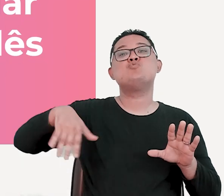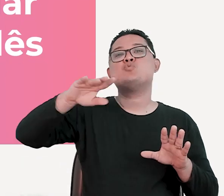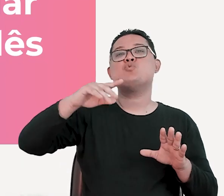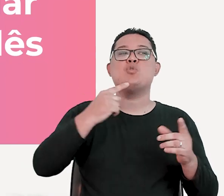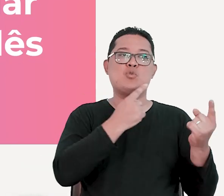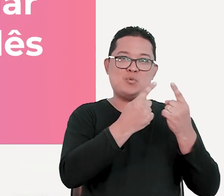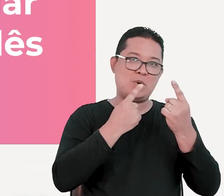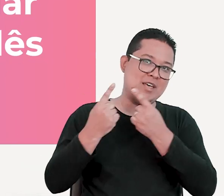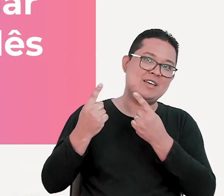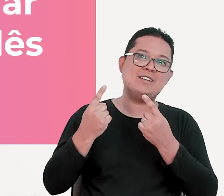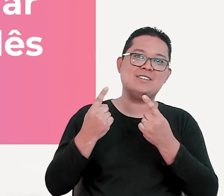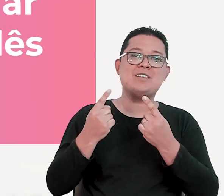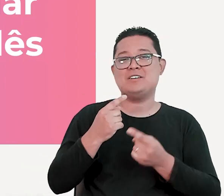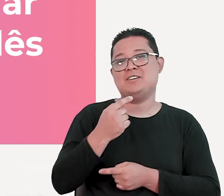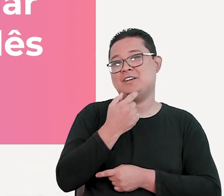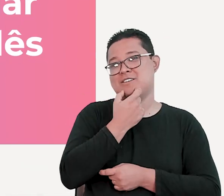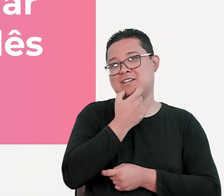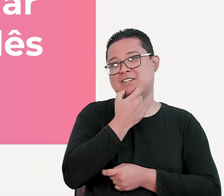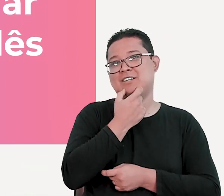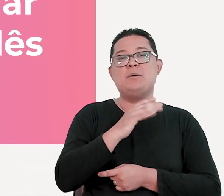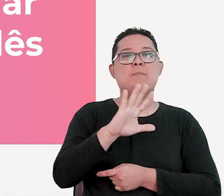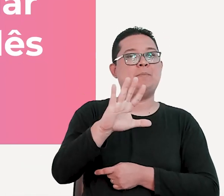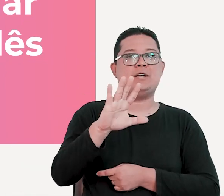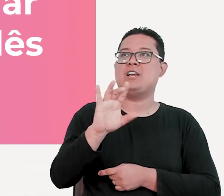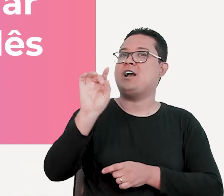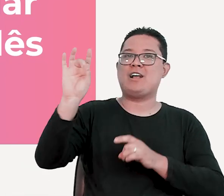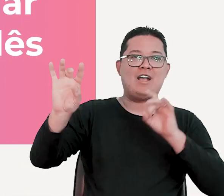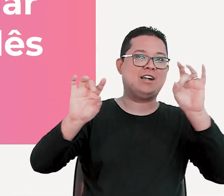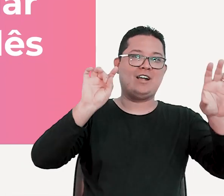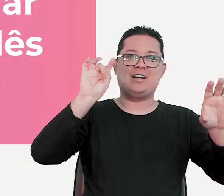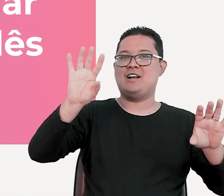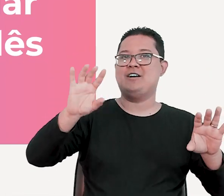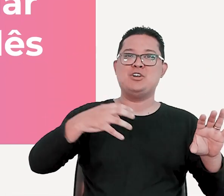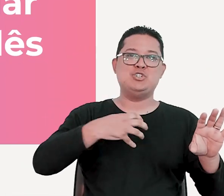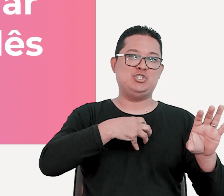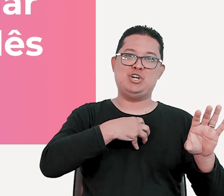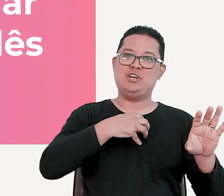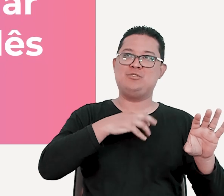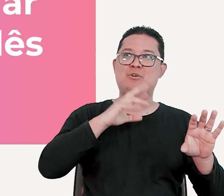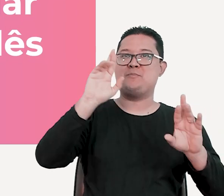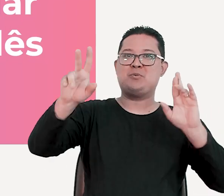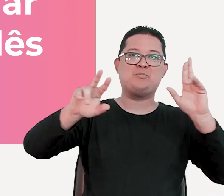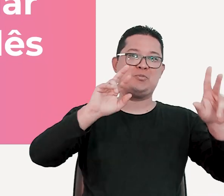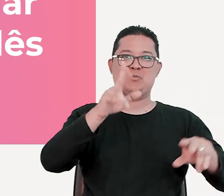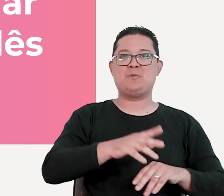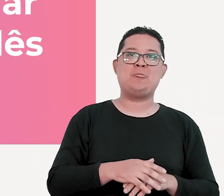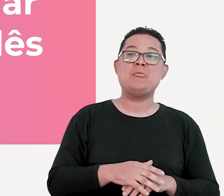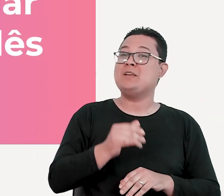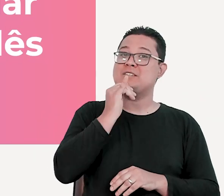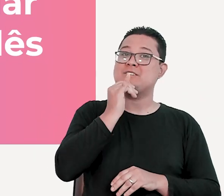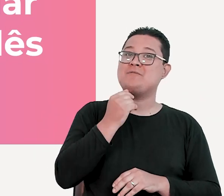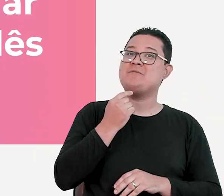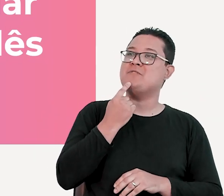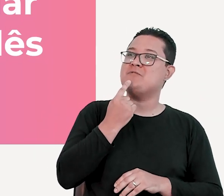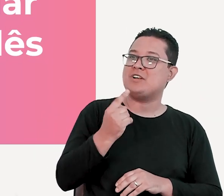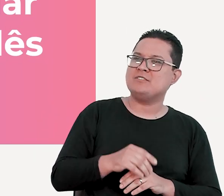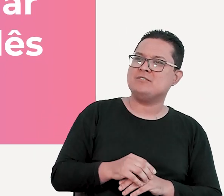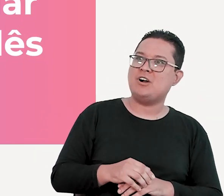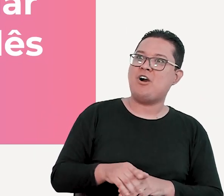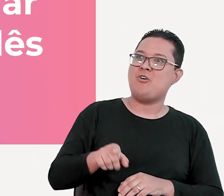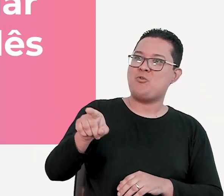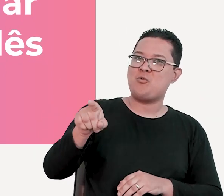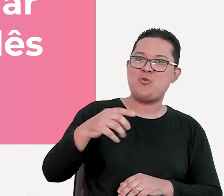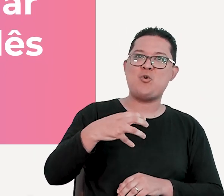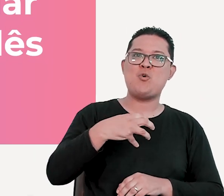tipo de inglês, cada um com o seu jeito de falar inglês. Então, ninguém tem um inglês que você fala assim, nossa, precisa de um